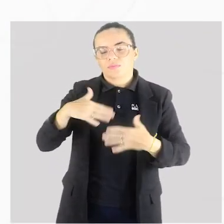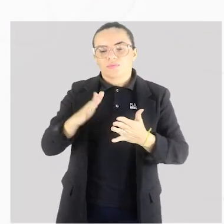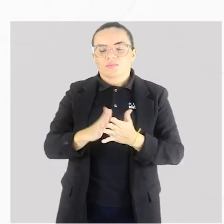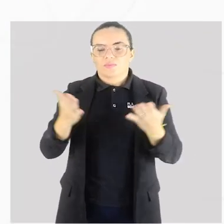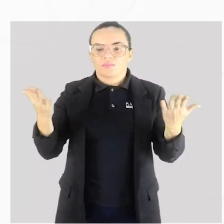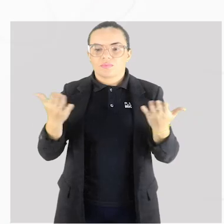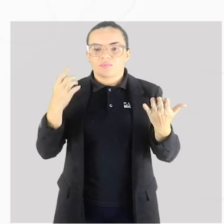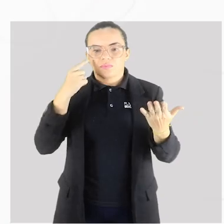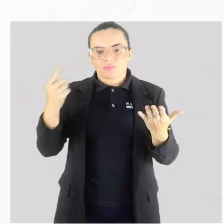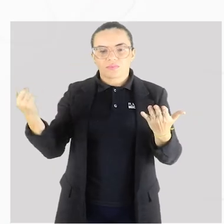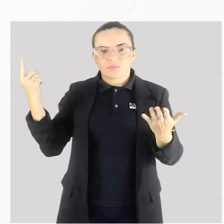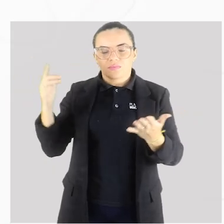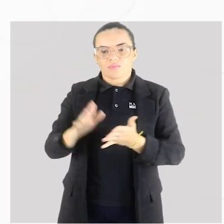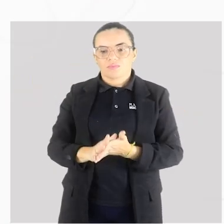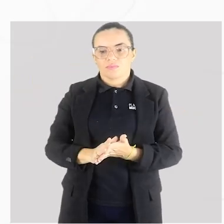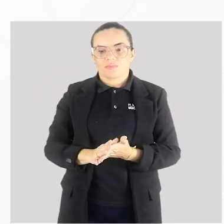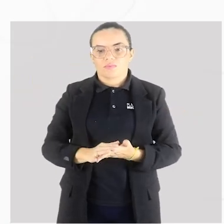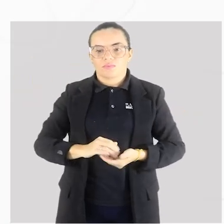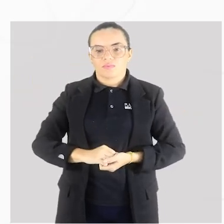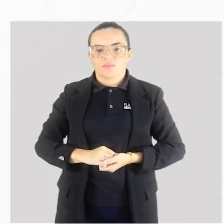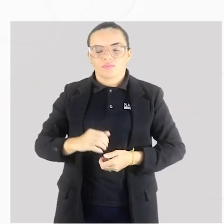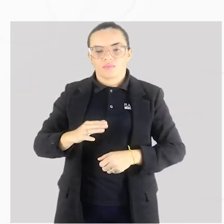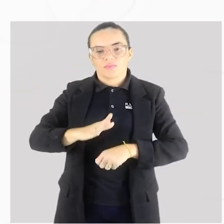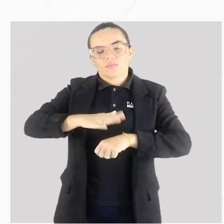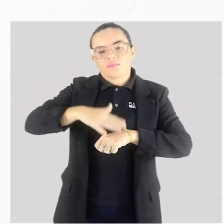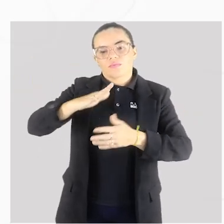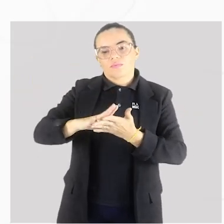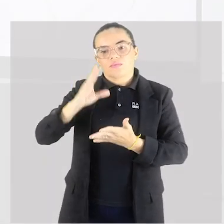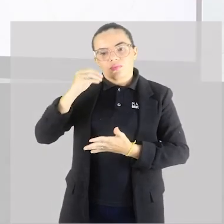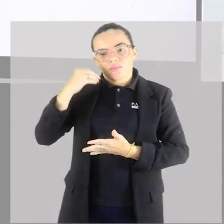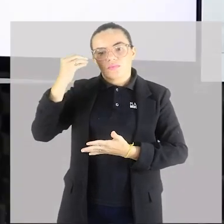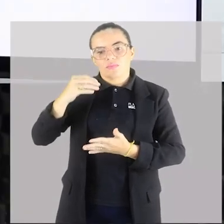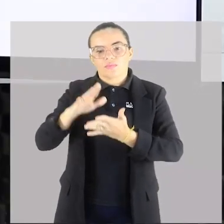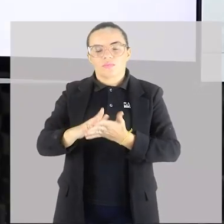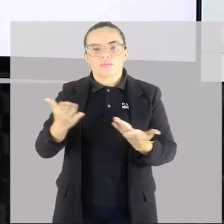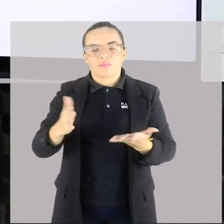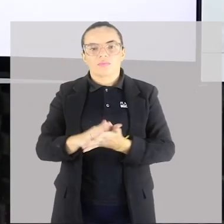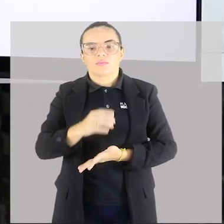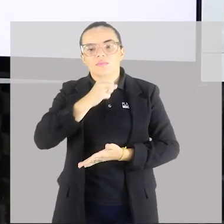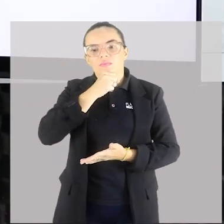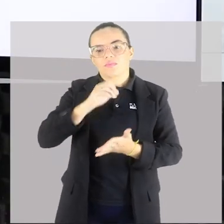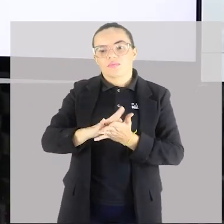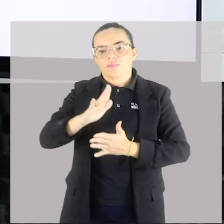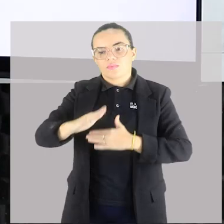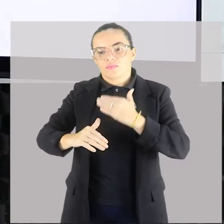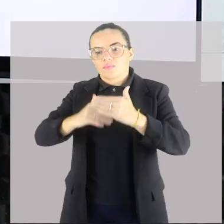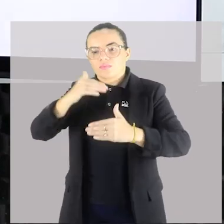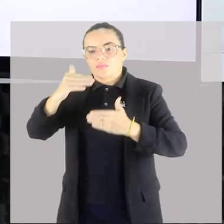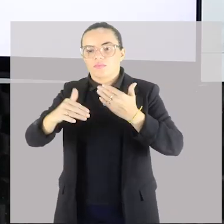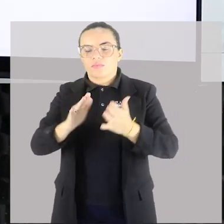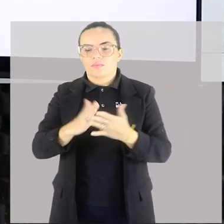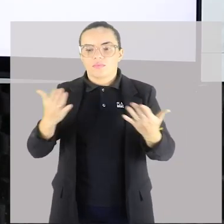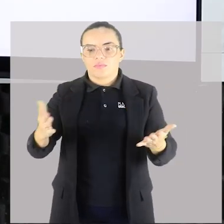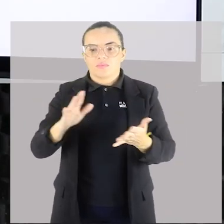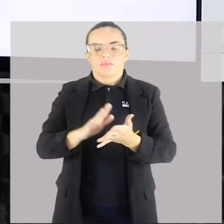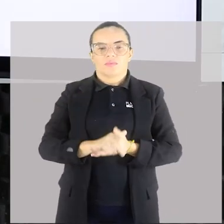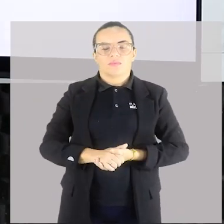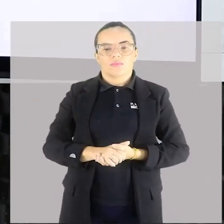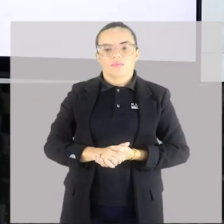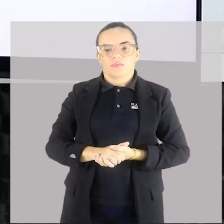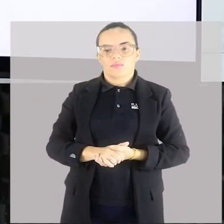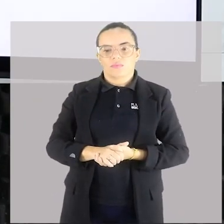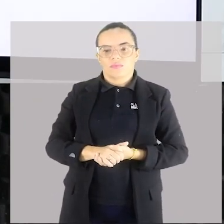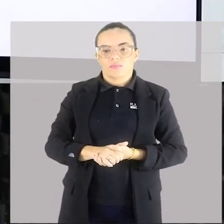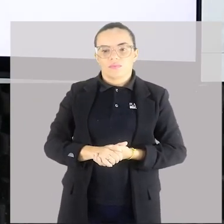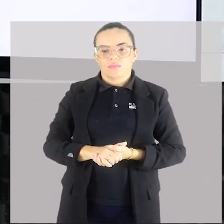agora já mais recente, né, quando ela está mais experiente, mais velha, ela já vai evoluindo a obra, né, e saem